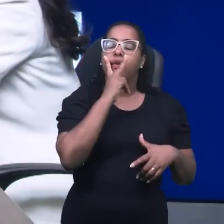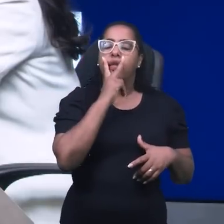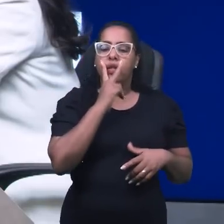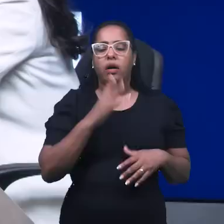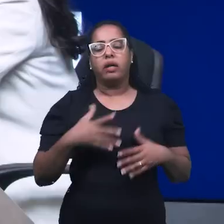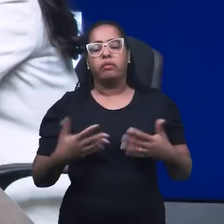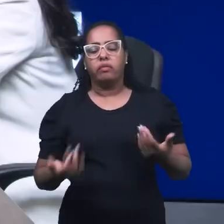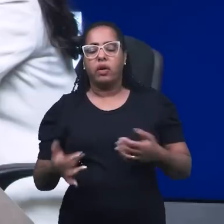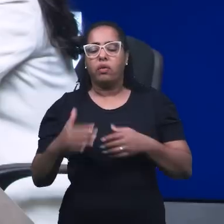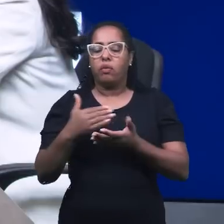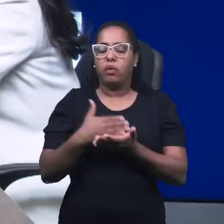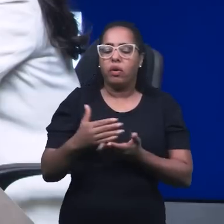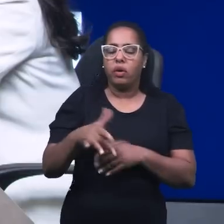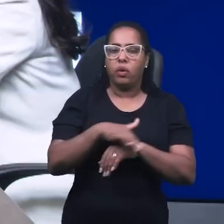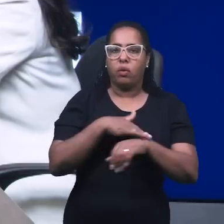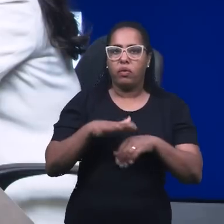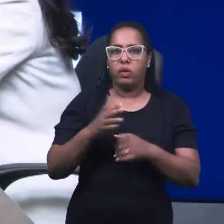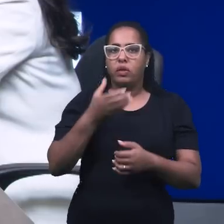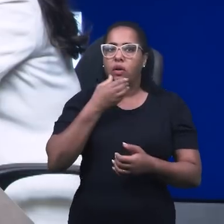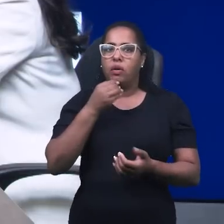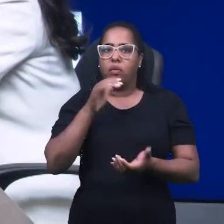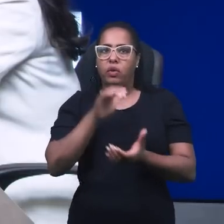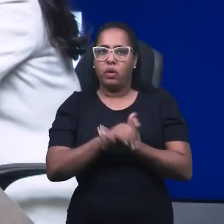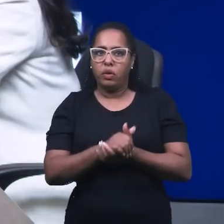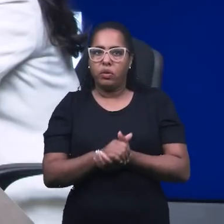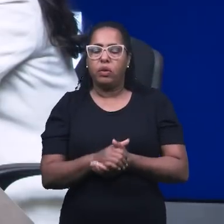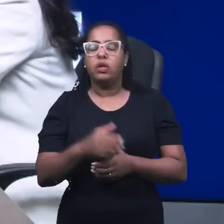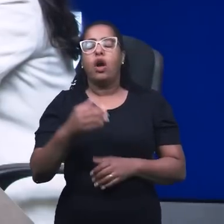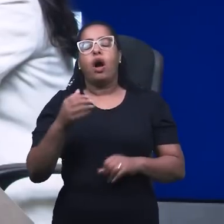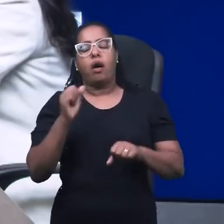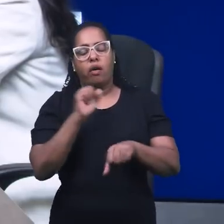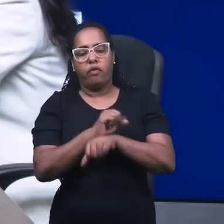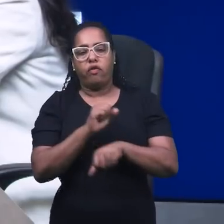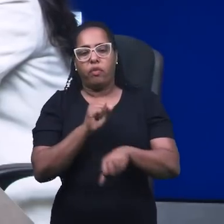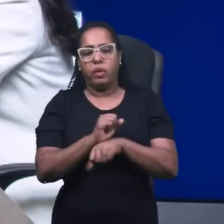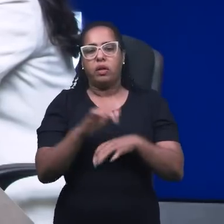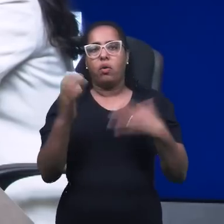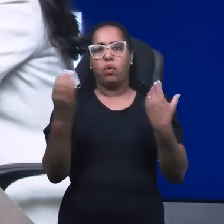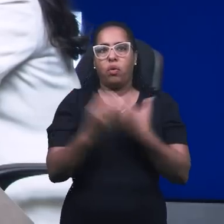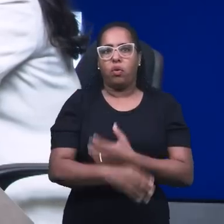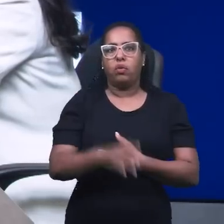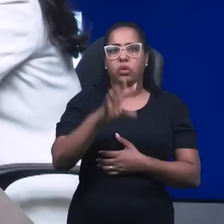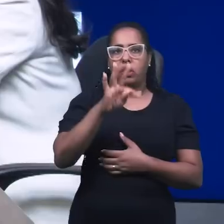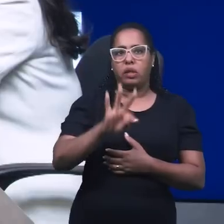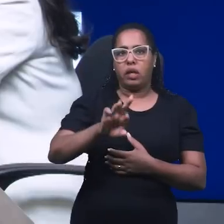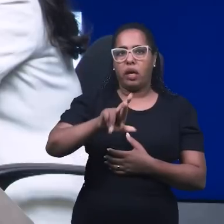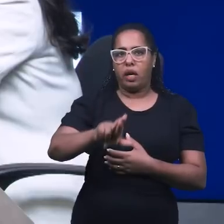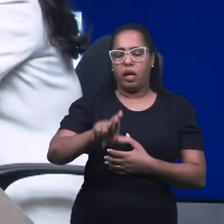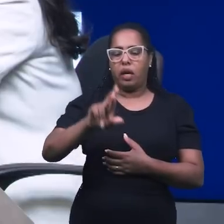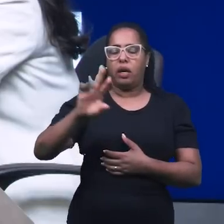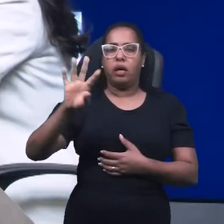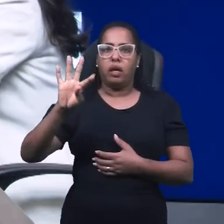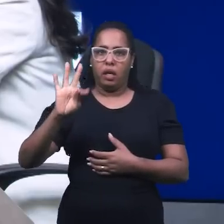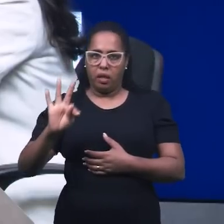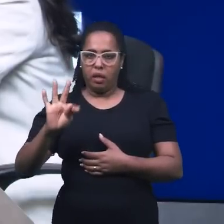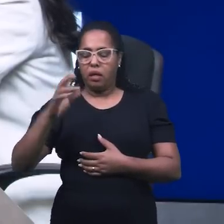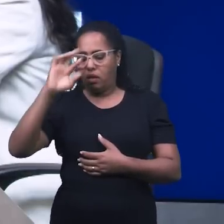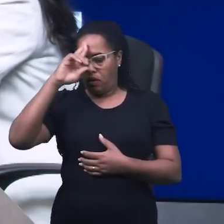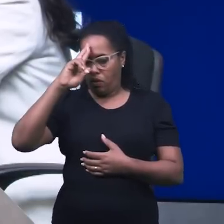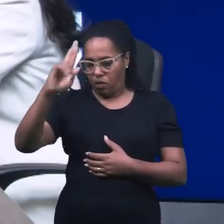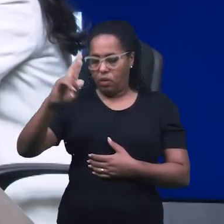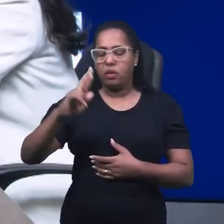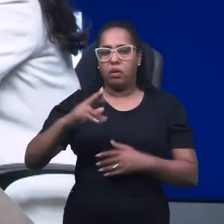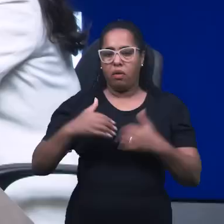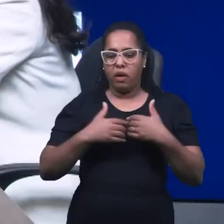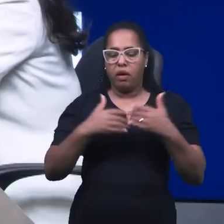com meu esposo e falei, agora eu vou estudar para o concurso do TRT. Eu preciso dessa porta, e o Senhor vai abrir essa porta